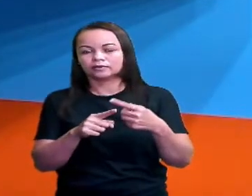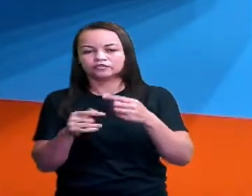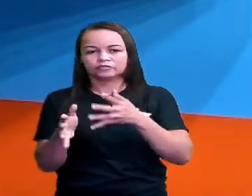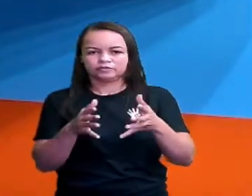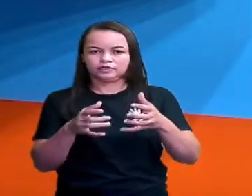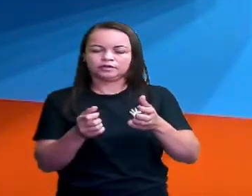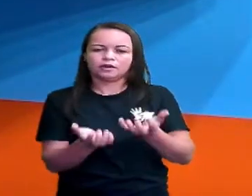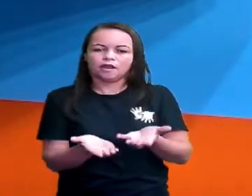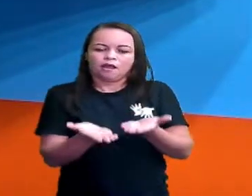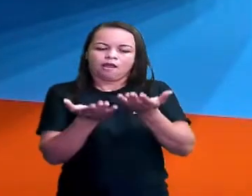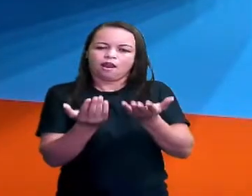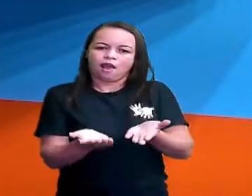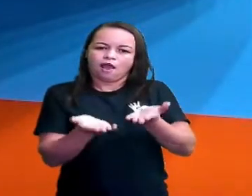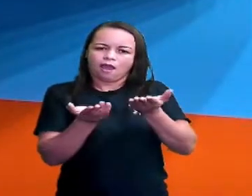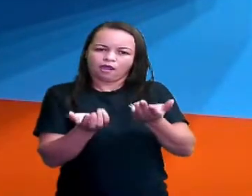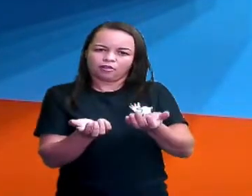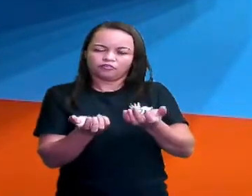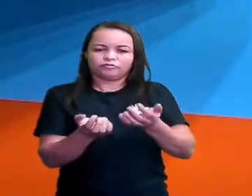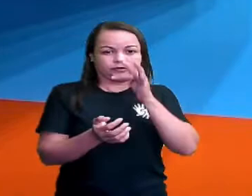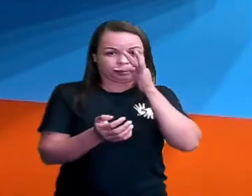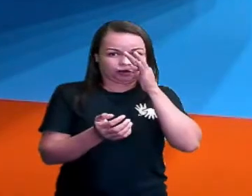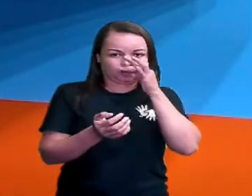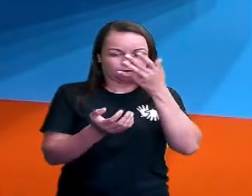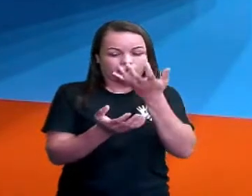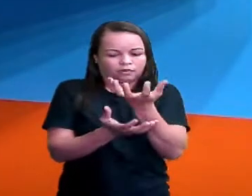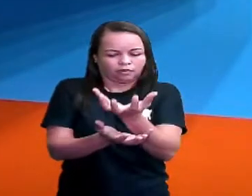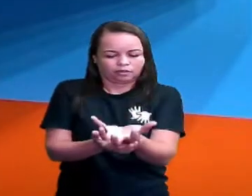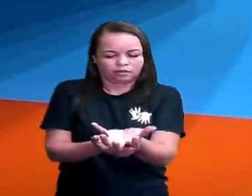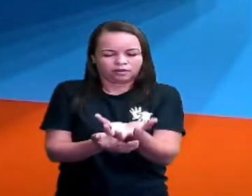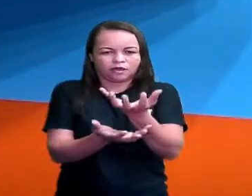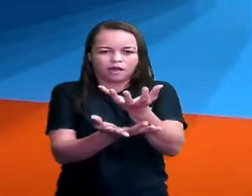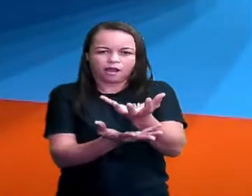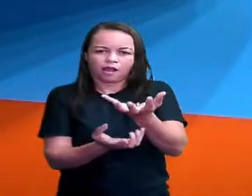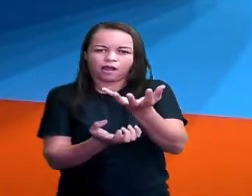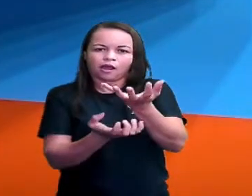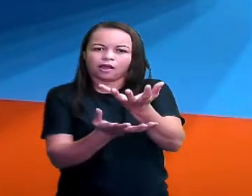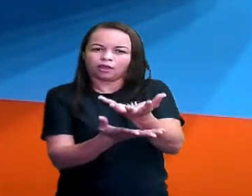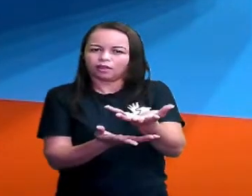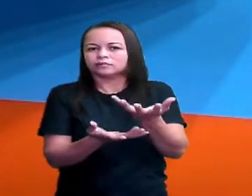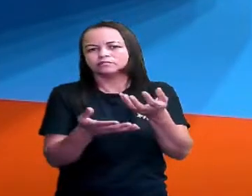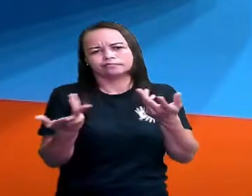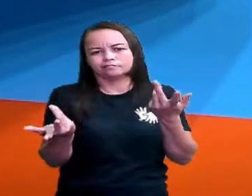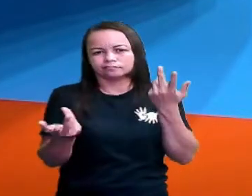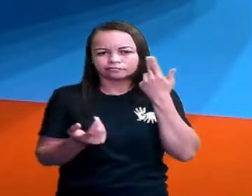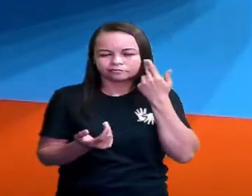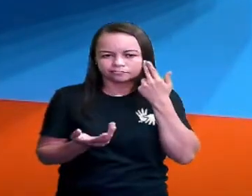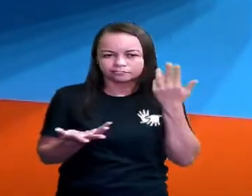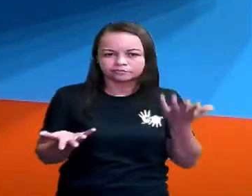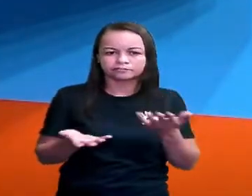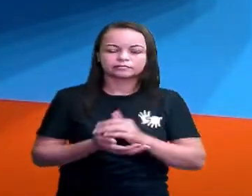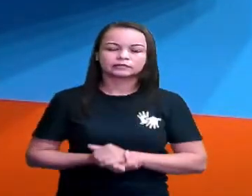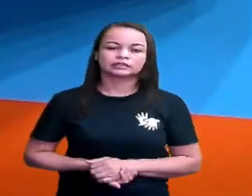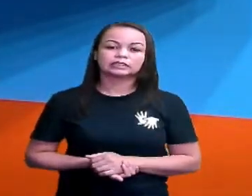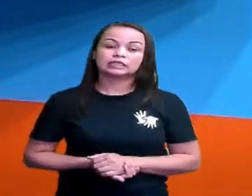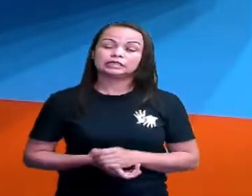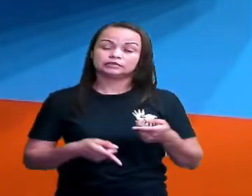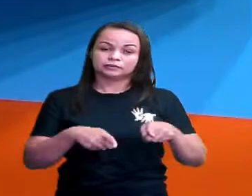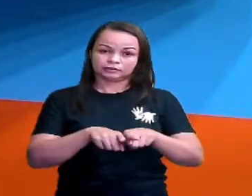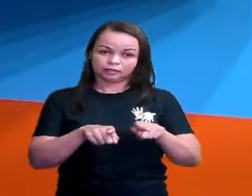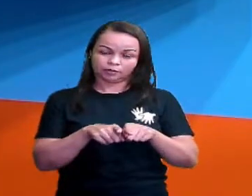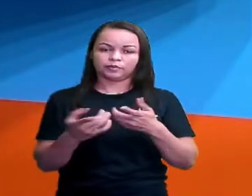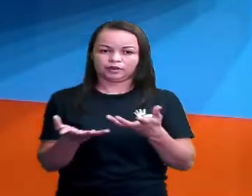com que essa planta ela não afunde no ambiente aquático, tá certo? E serve de alimento